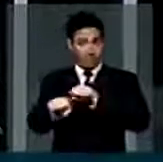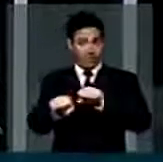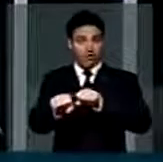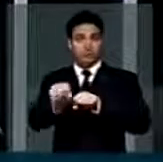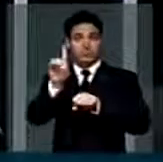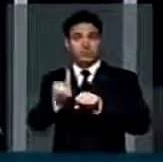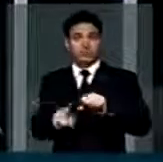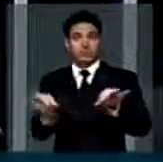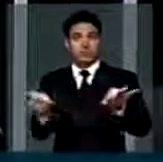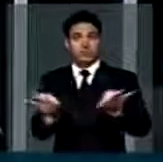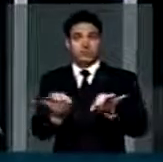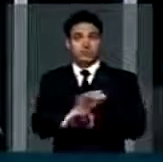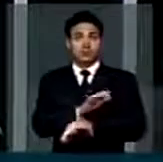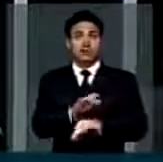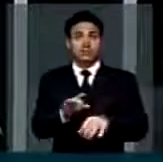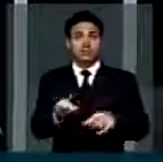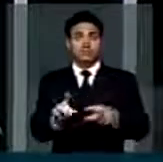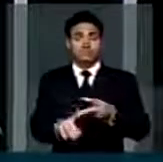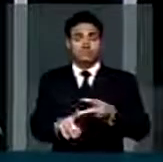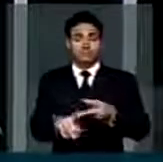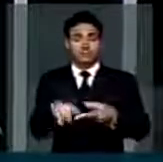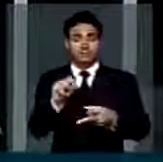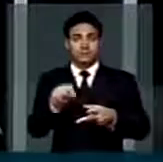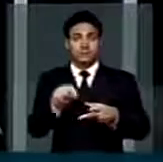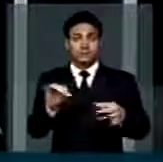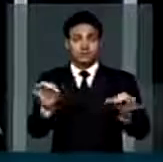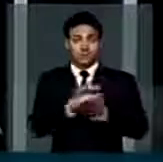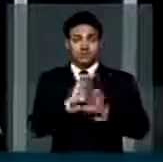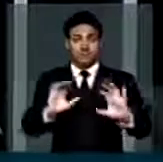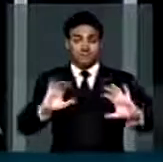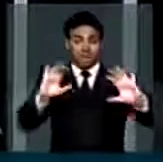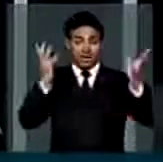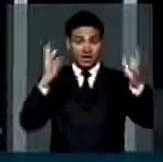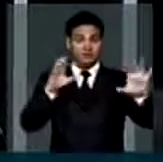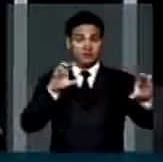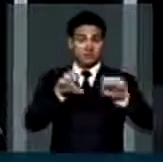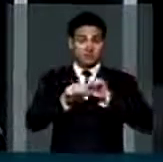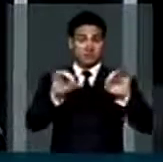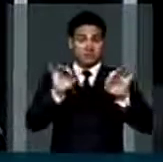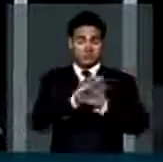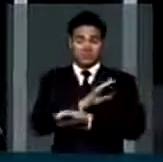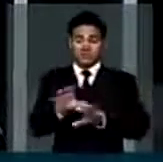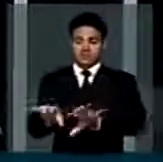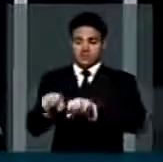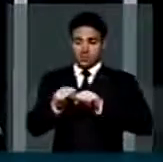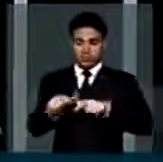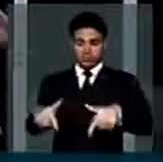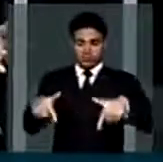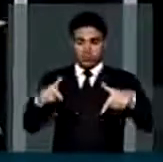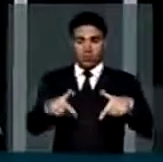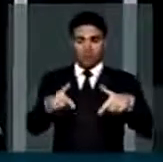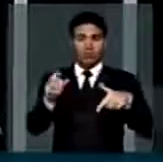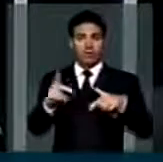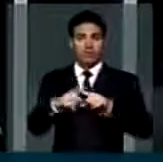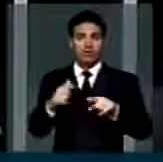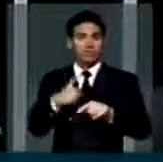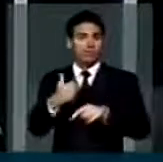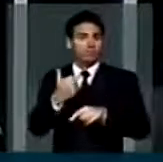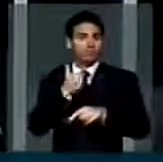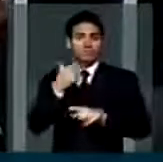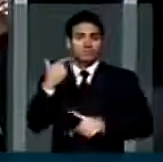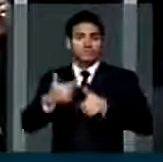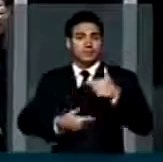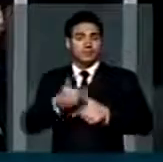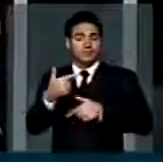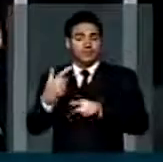suas universidades, fizeram a festa de formatura, receberam o diploma, mas não podem advogar porque há